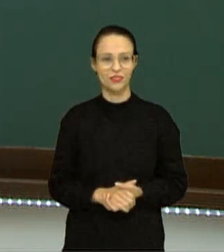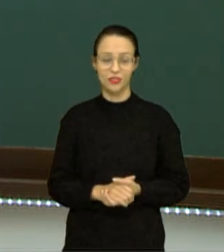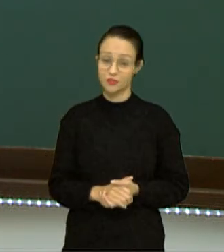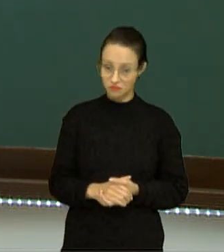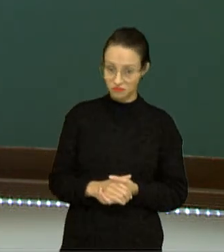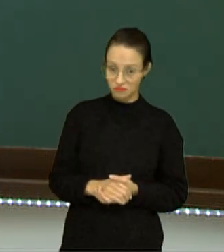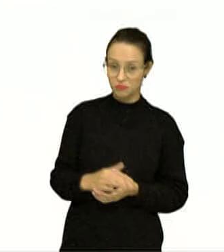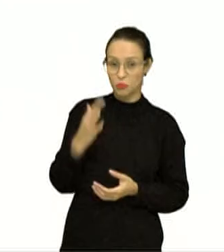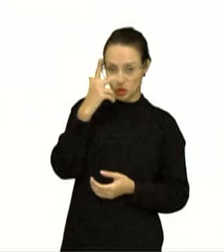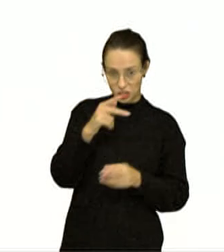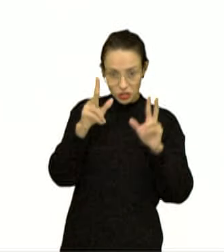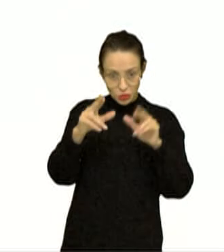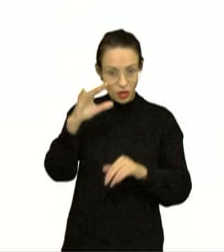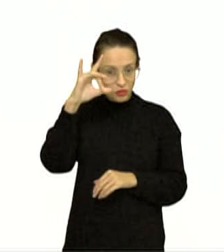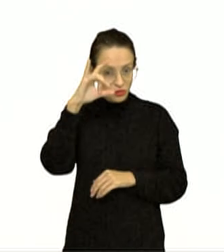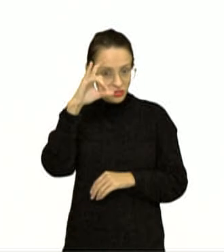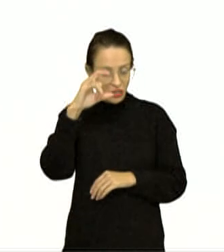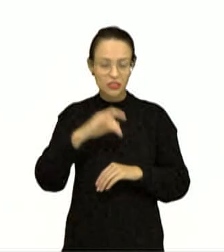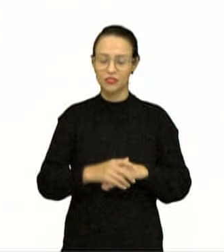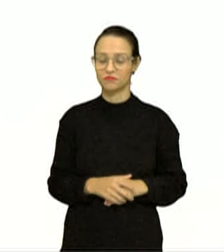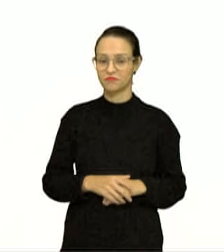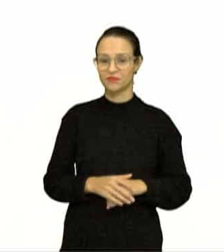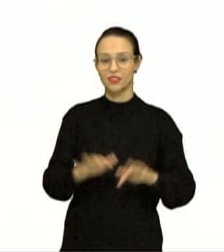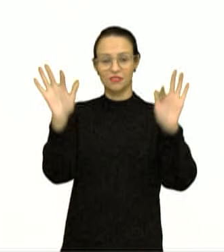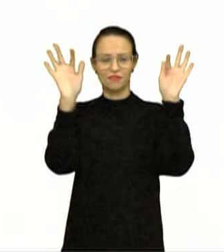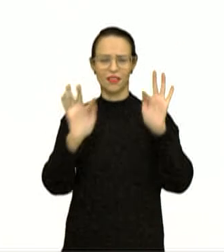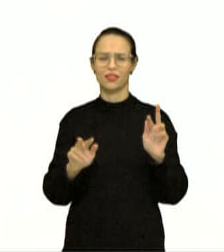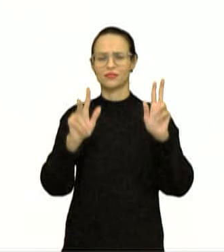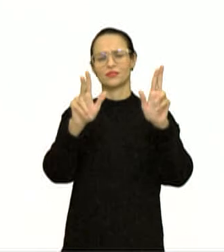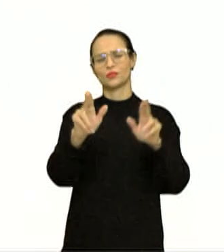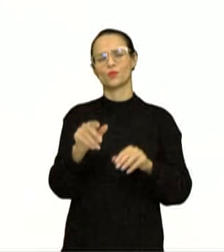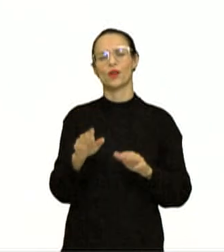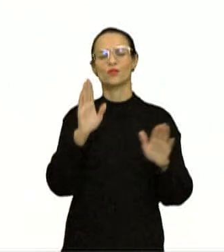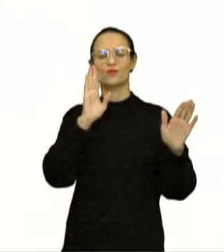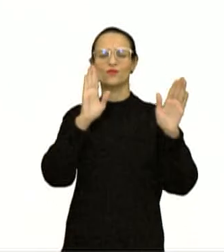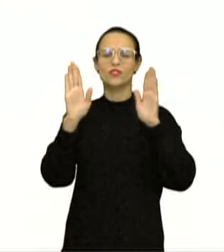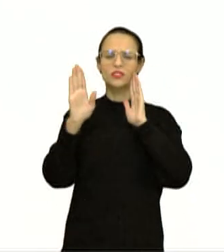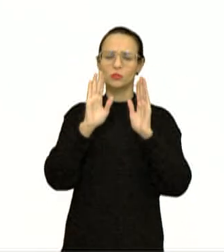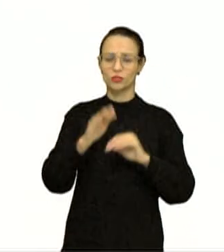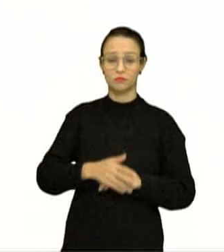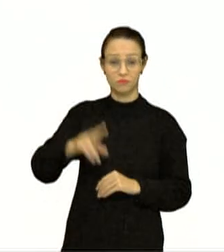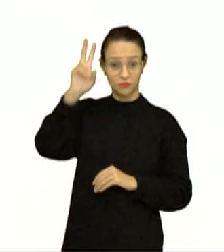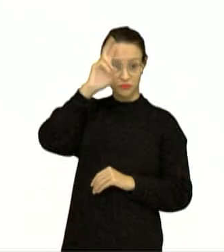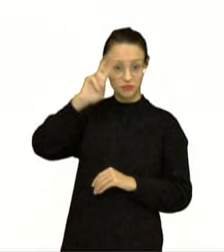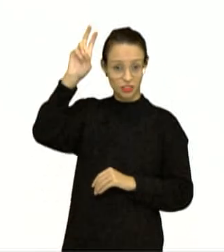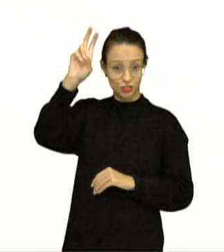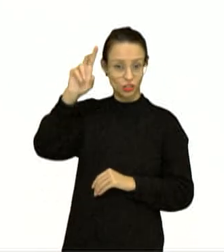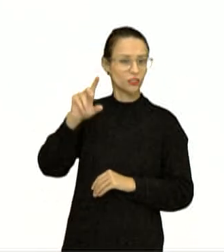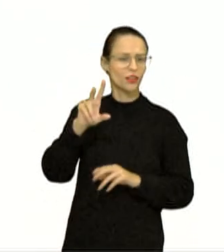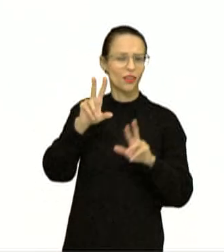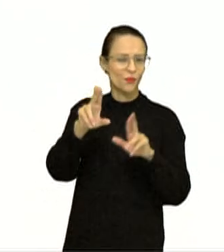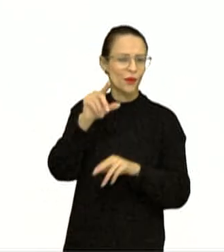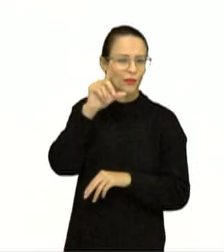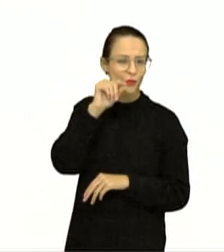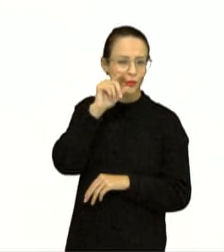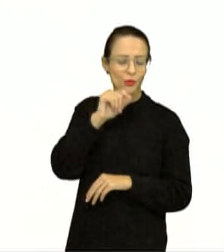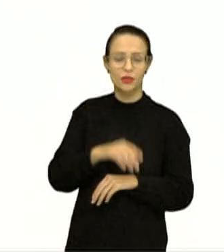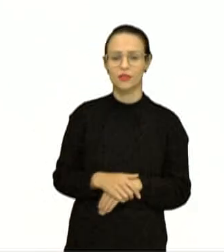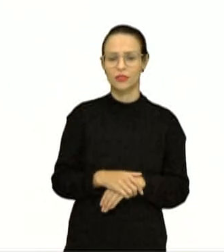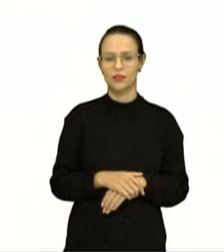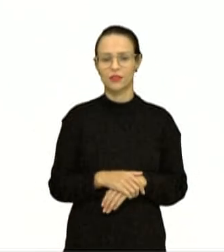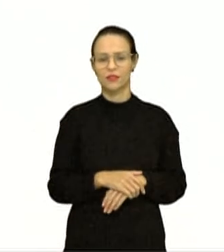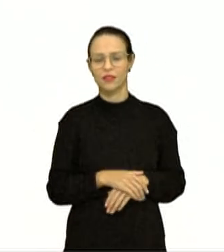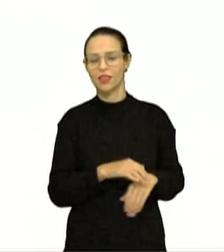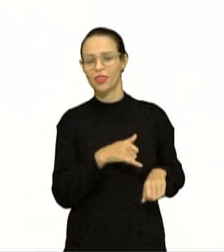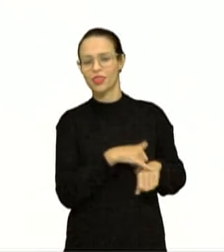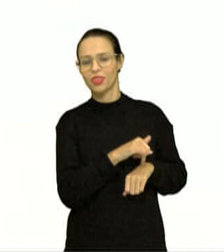bonito como no Instagram, tão feliz como no Facebook, tão inteligente como no Twitter, tão ausente como no